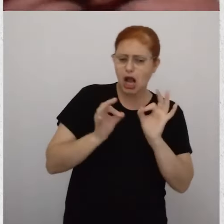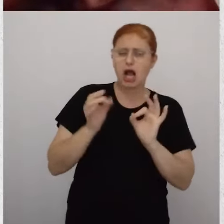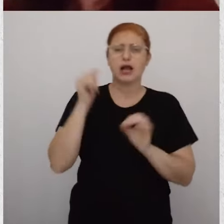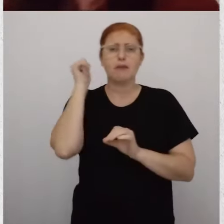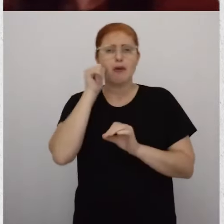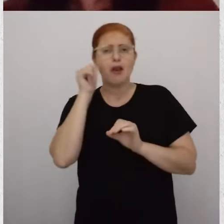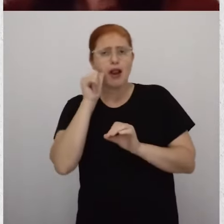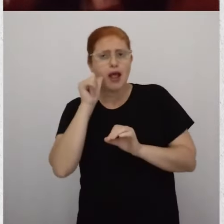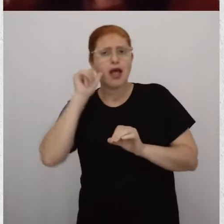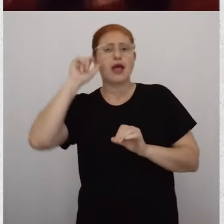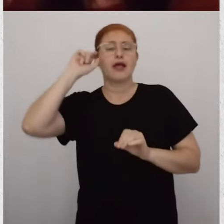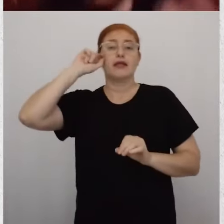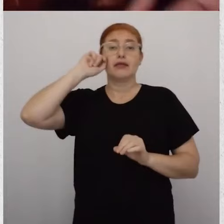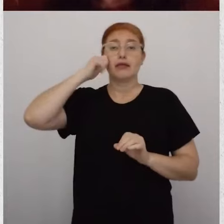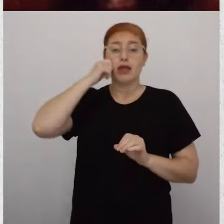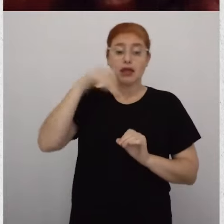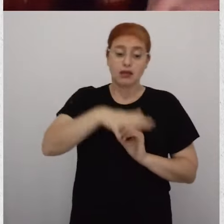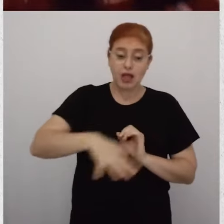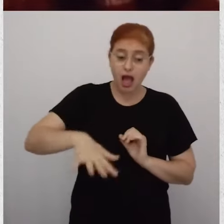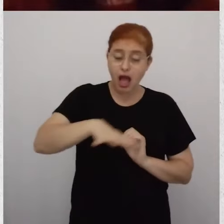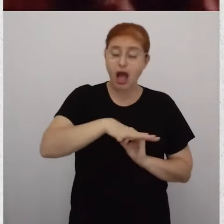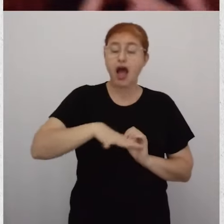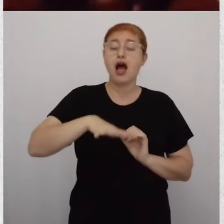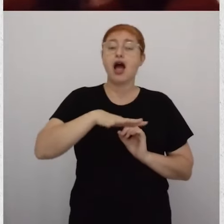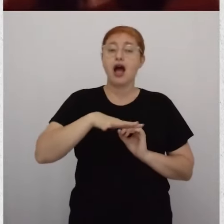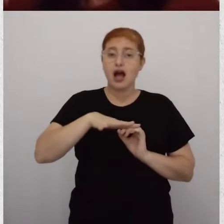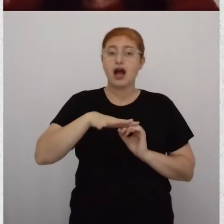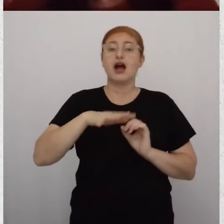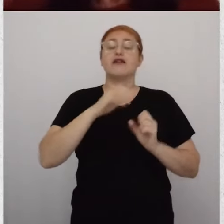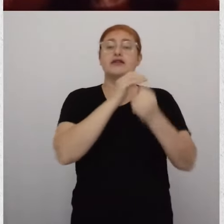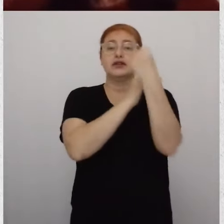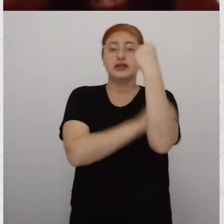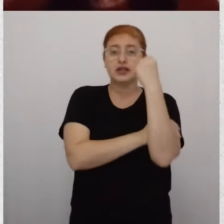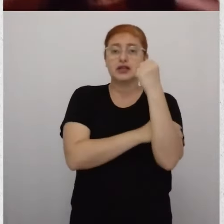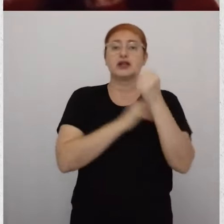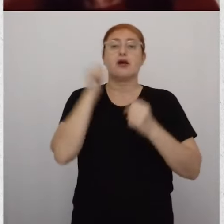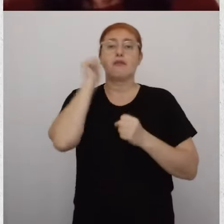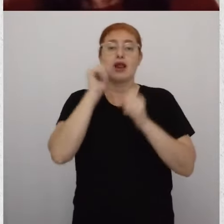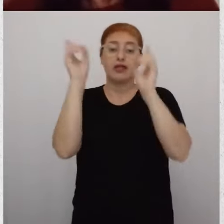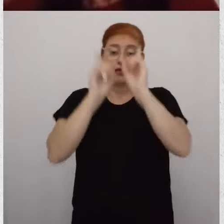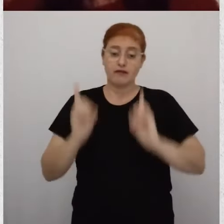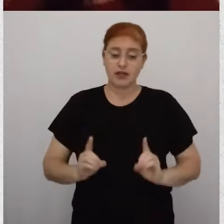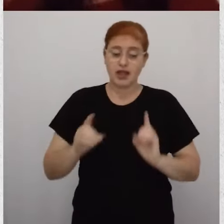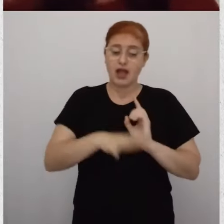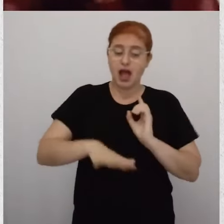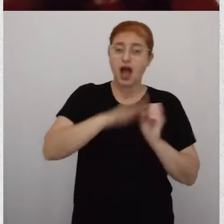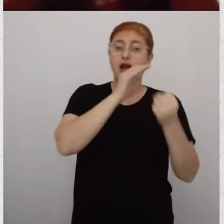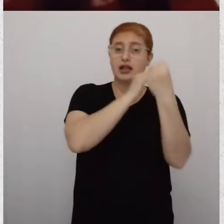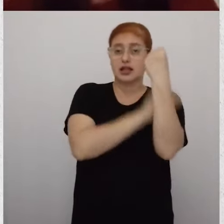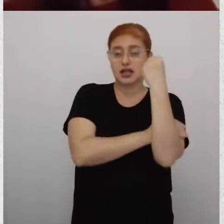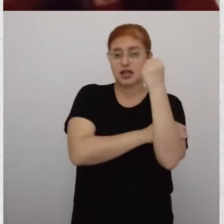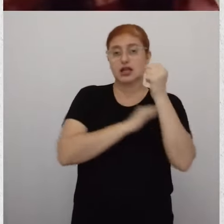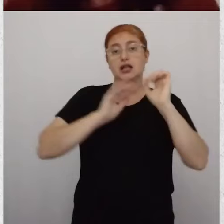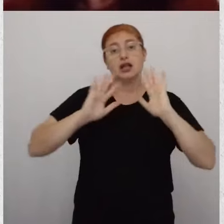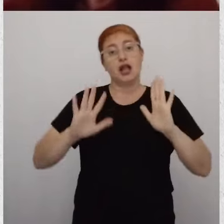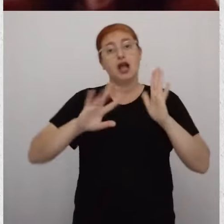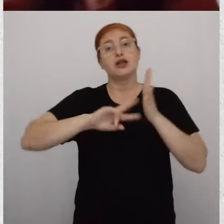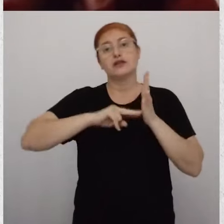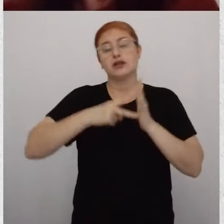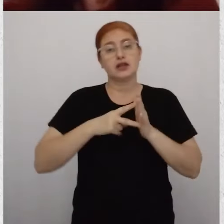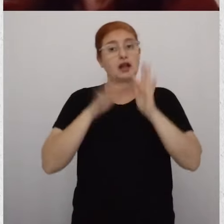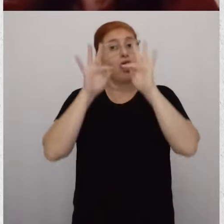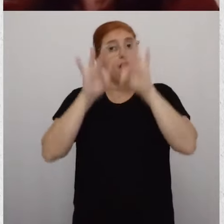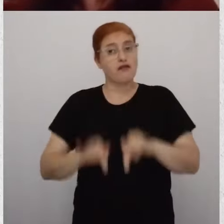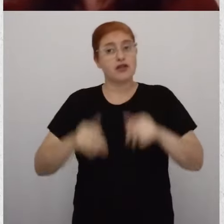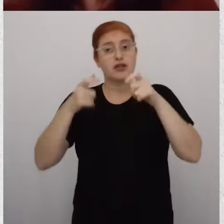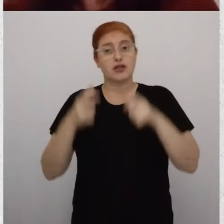negras dentro do campo feminista, das mulheres com deficiência dentro do campo feminista, o que não significa acabar com os espaços onde